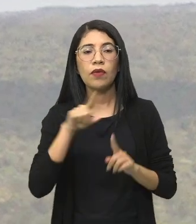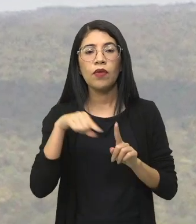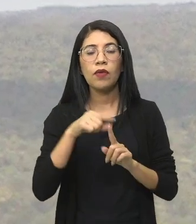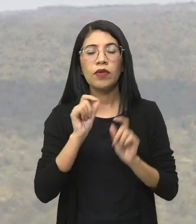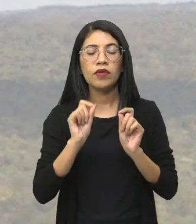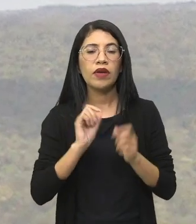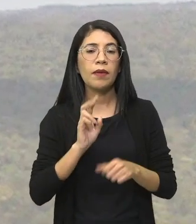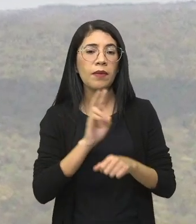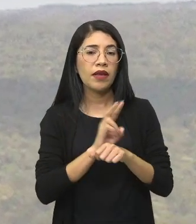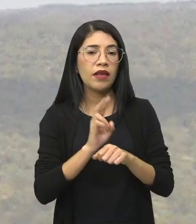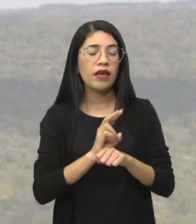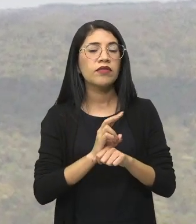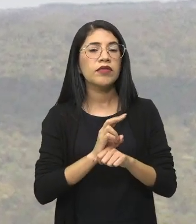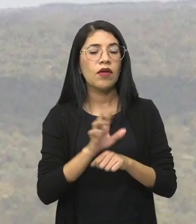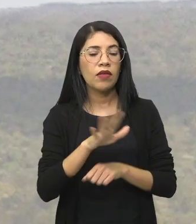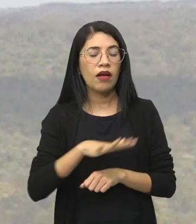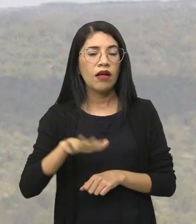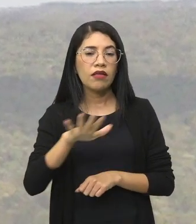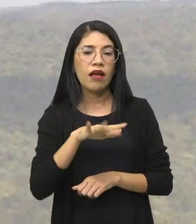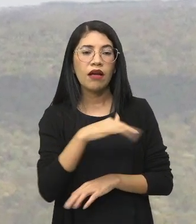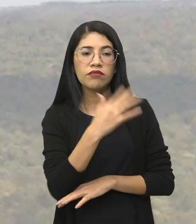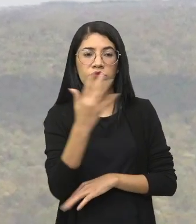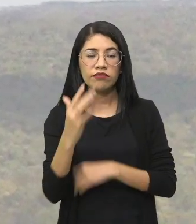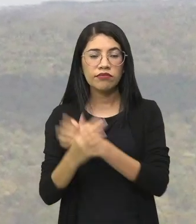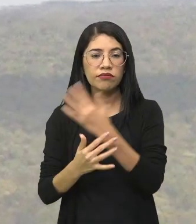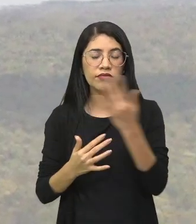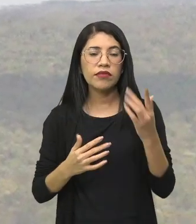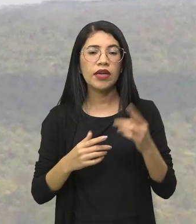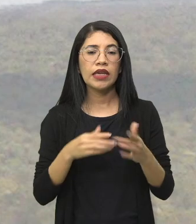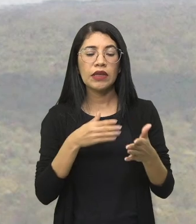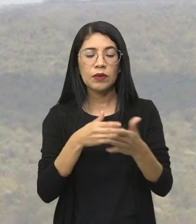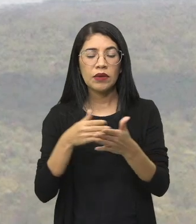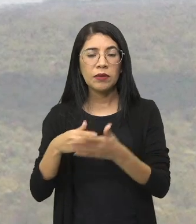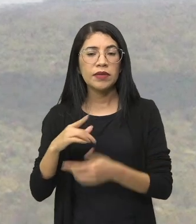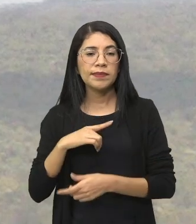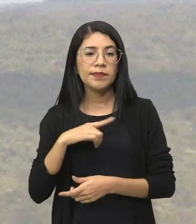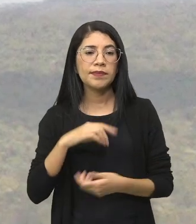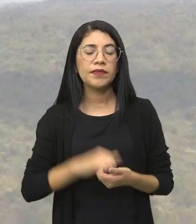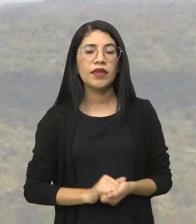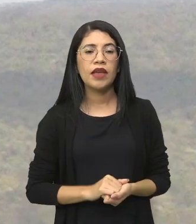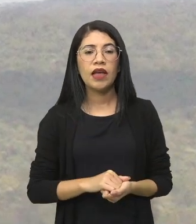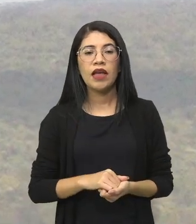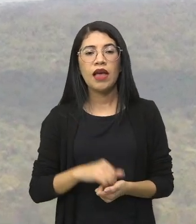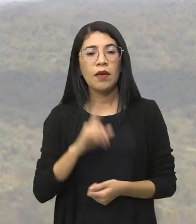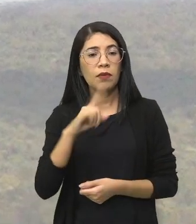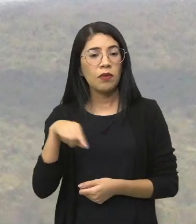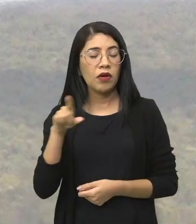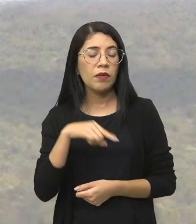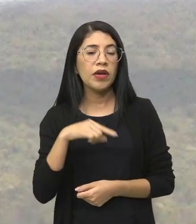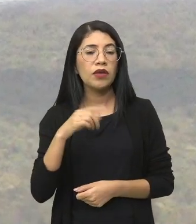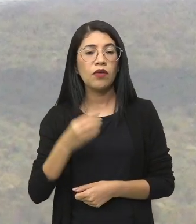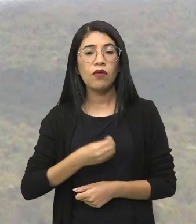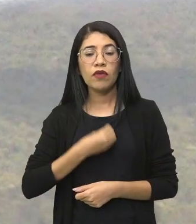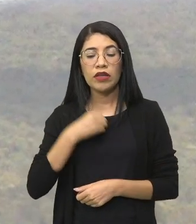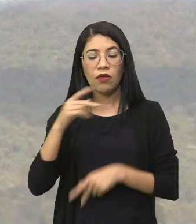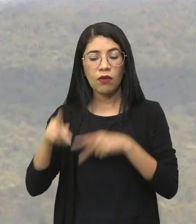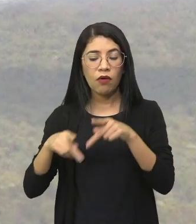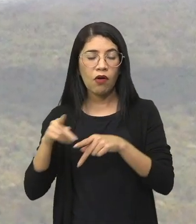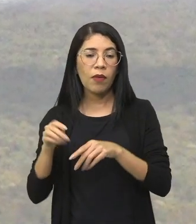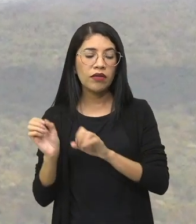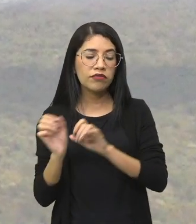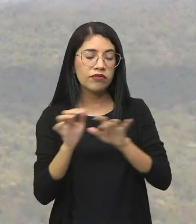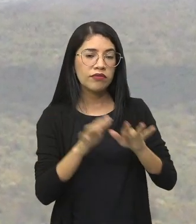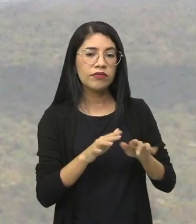a preservação integral dos recursos naturais existentes em seus limites, sem interferência humana, direta ou modificações